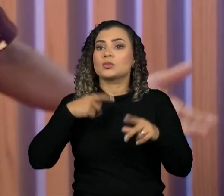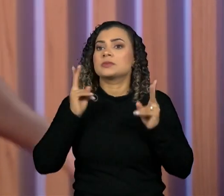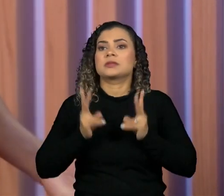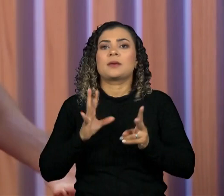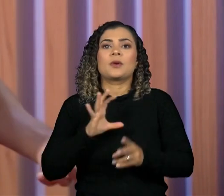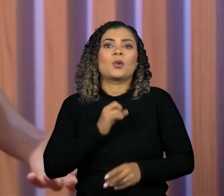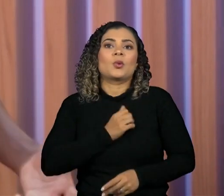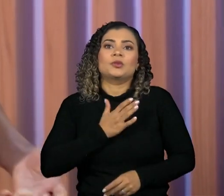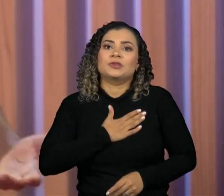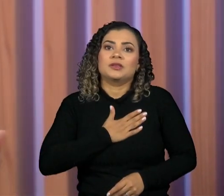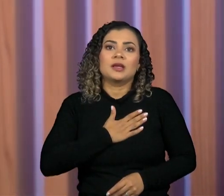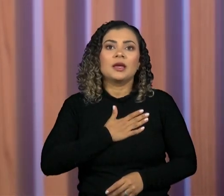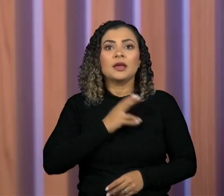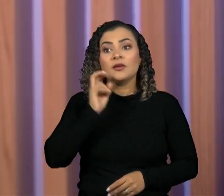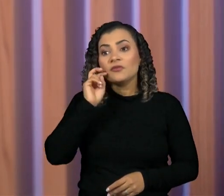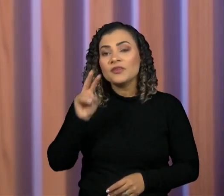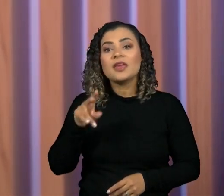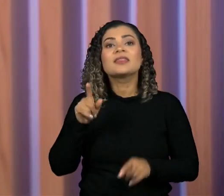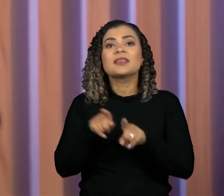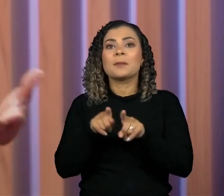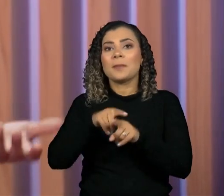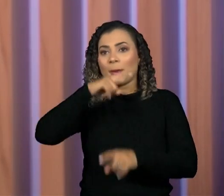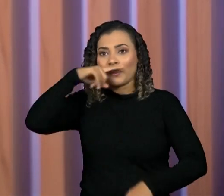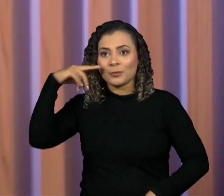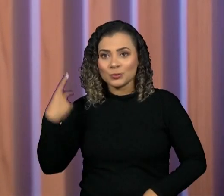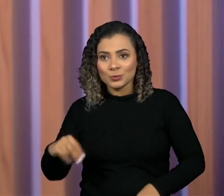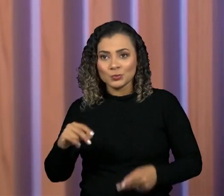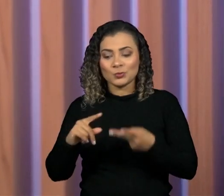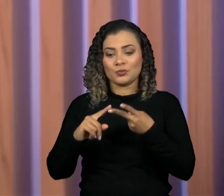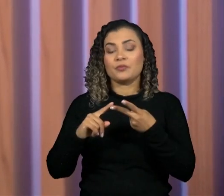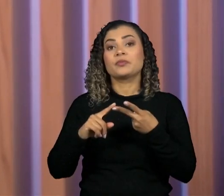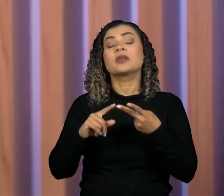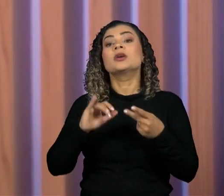muito de ver o Mussum, o Jorge Lafon,